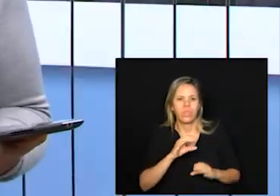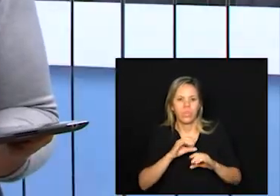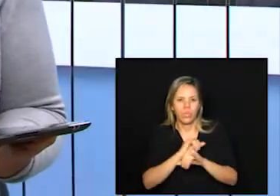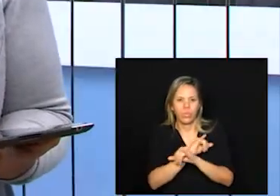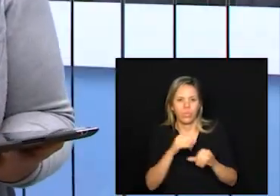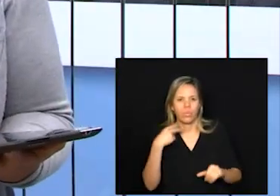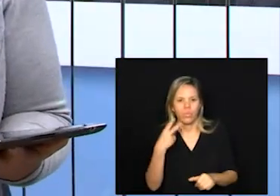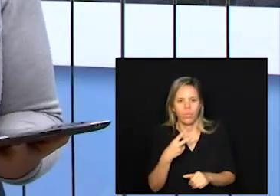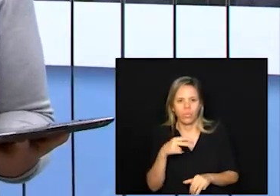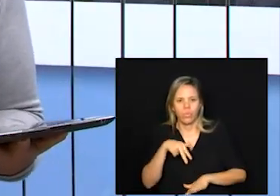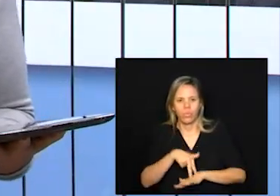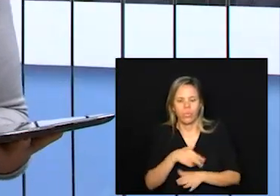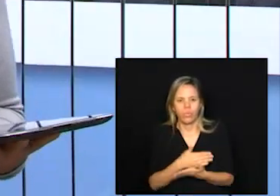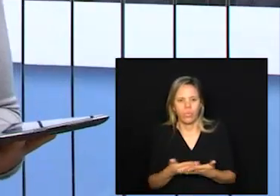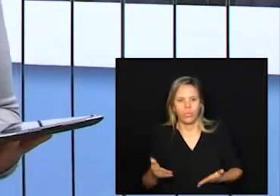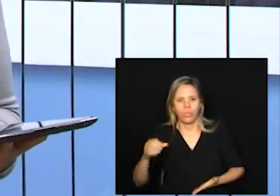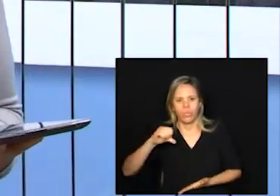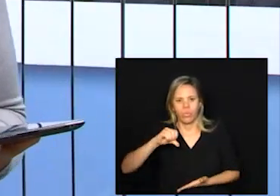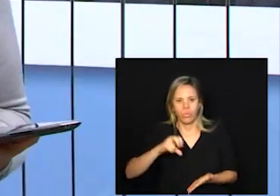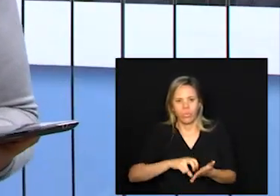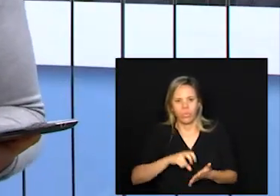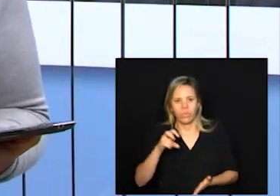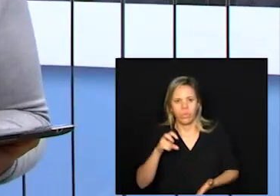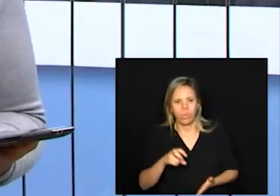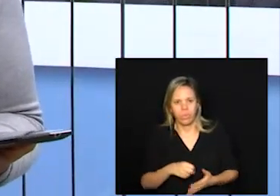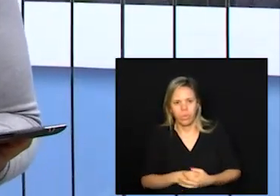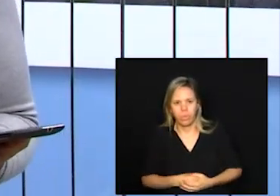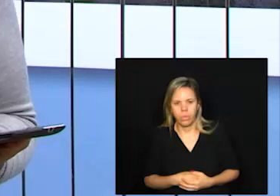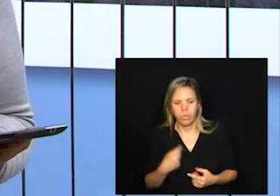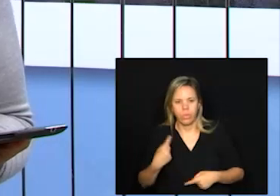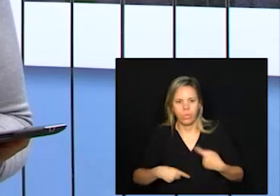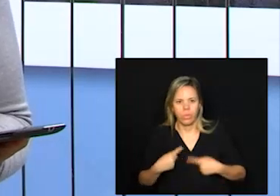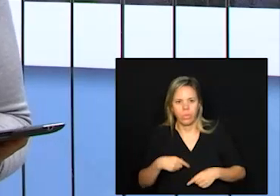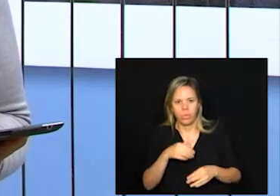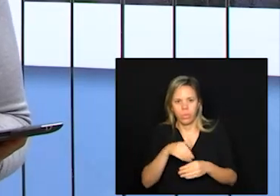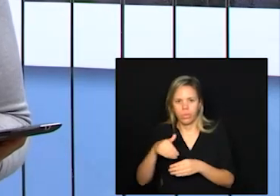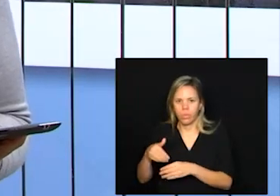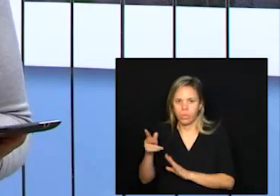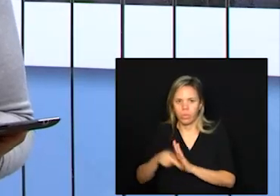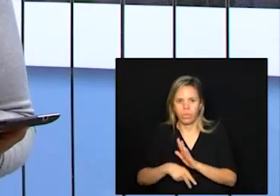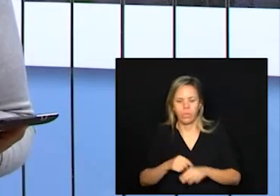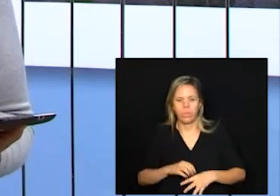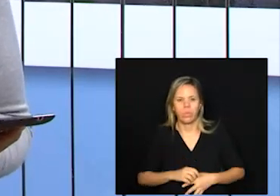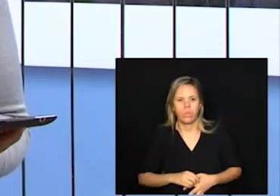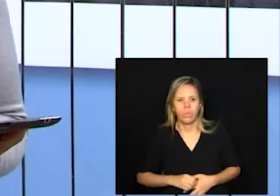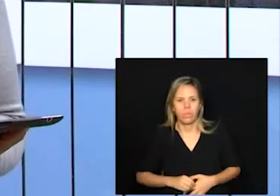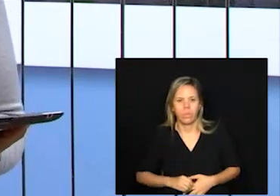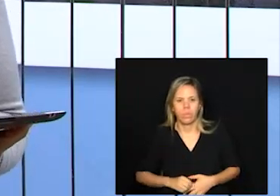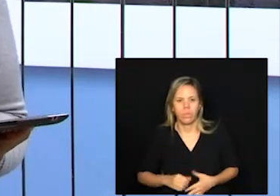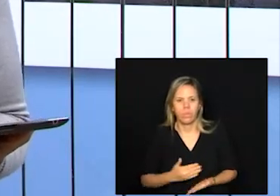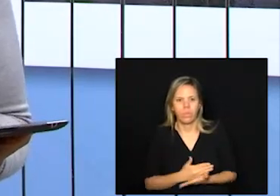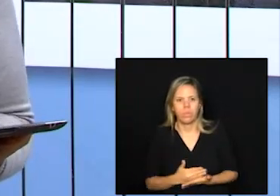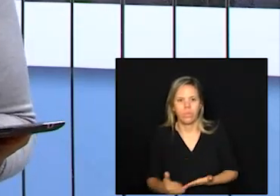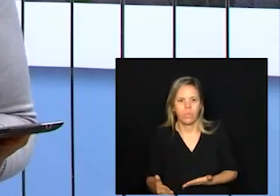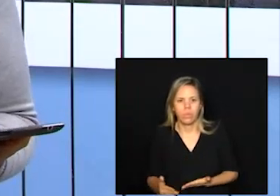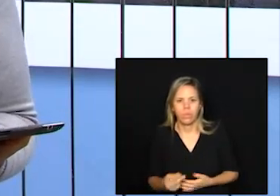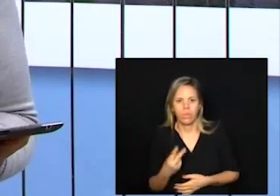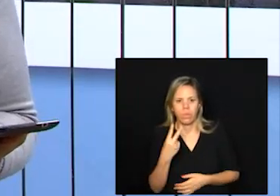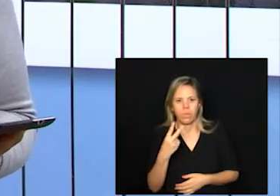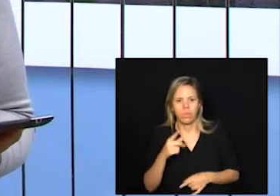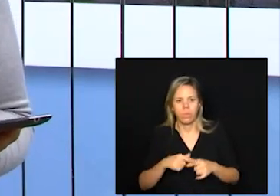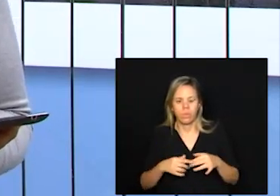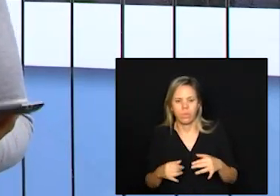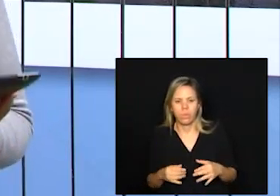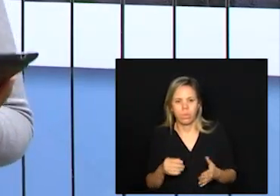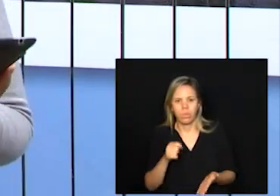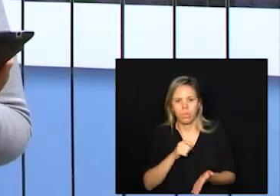de vereadores, que começa às 9 horas, a discussão e votação dos projetos inicia-se com 2 matérias